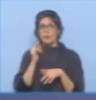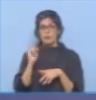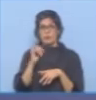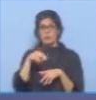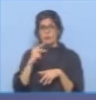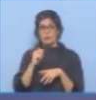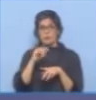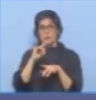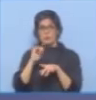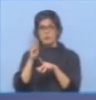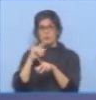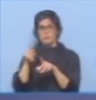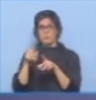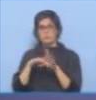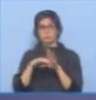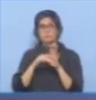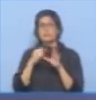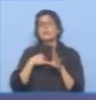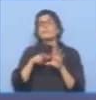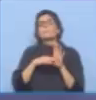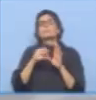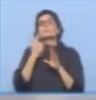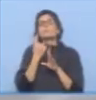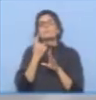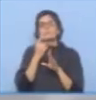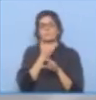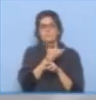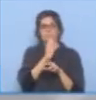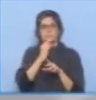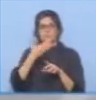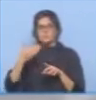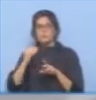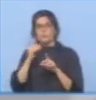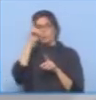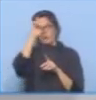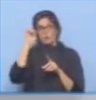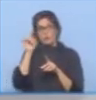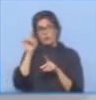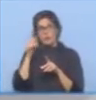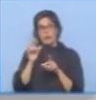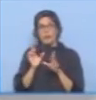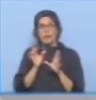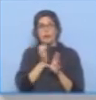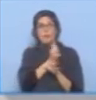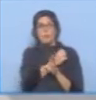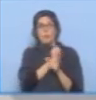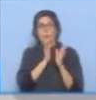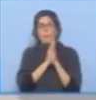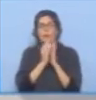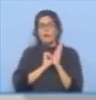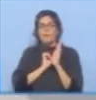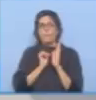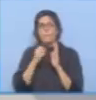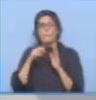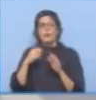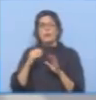alguma edição das jornadas? Sim, só participei numa, em 2011, em Madrid. Fui com a minha paróquia de Torres Vedras e foi uma experiência muito boa